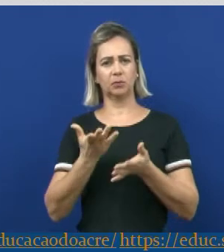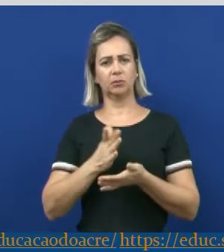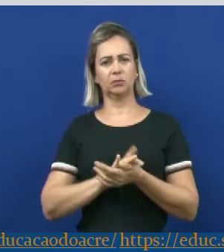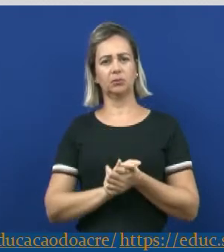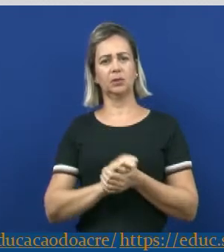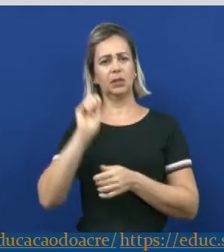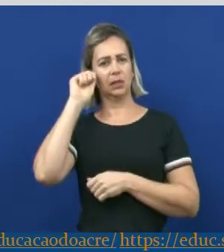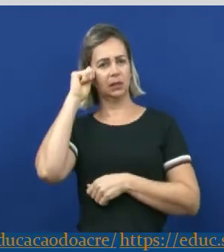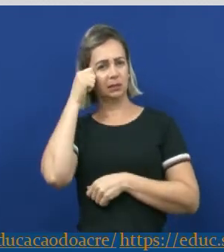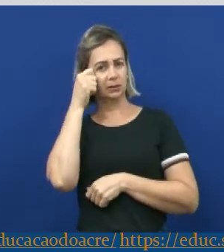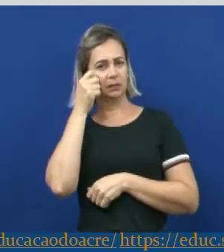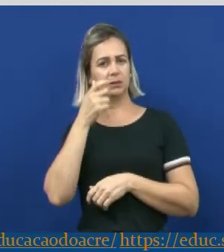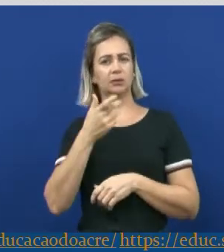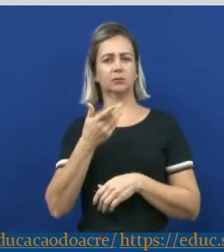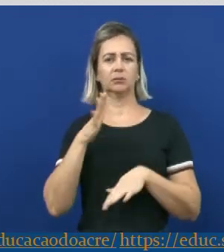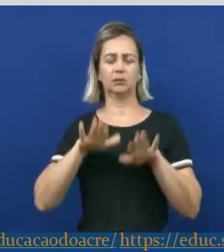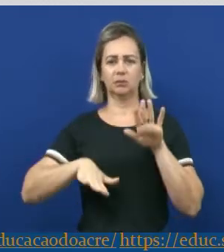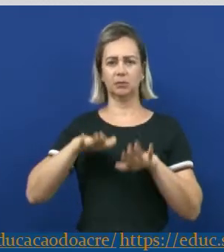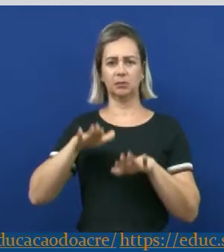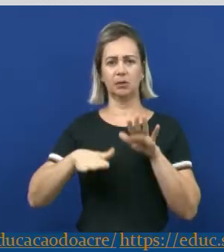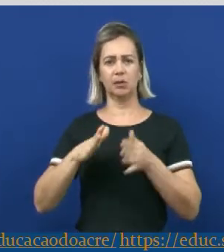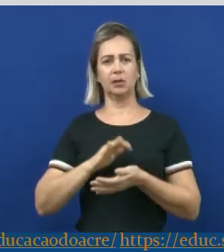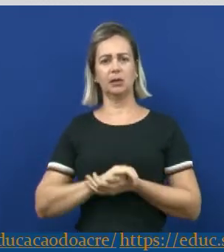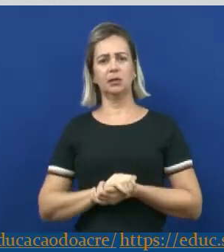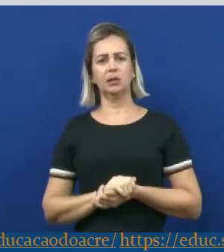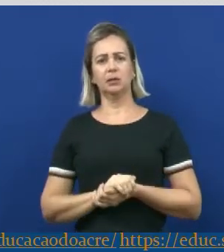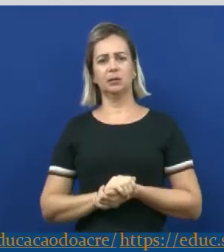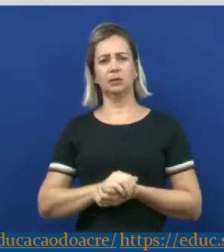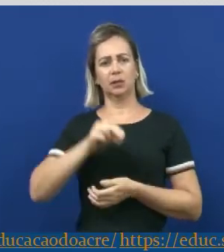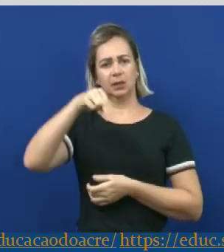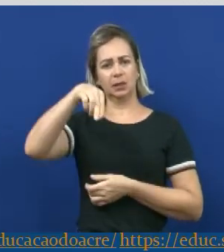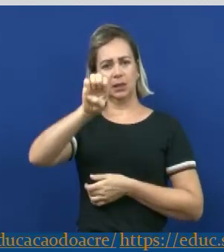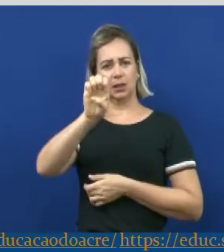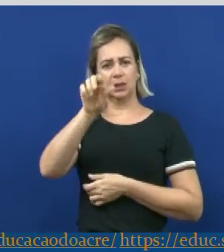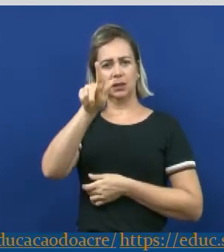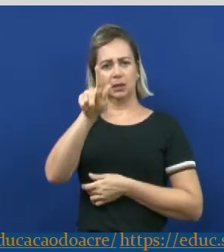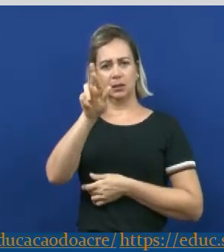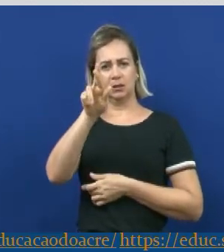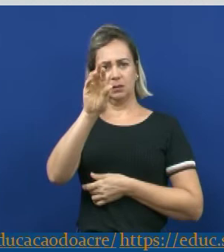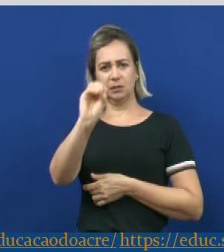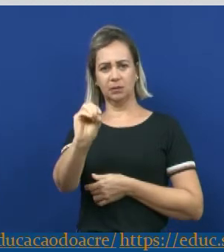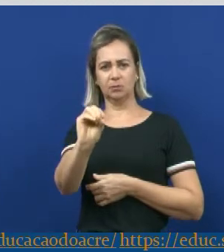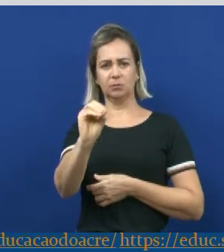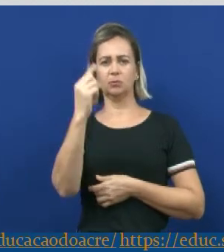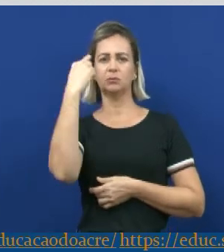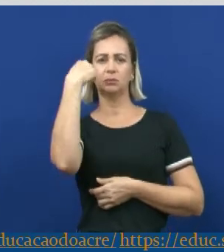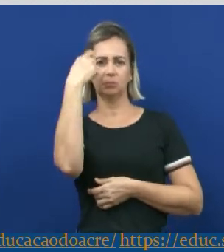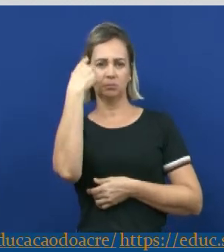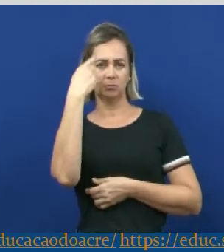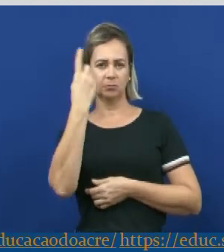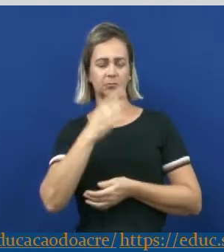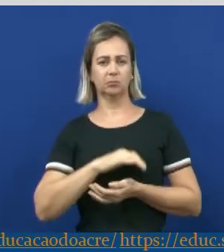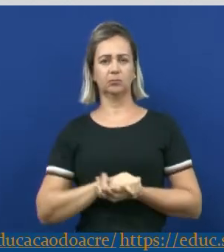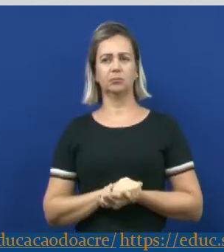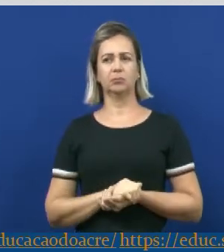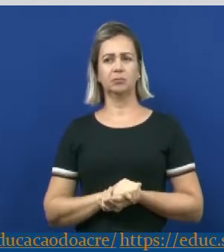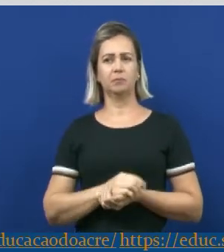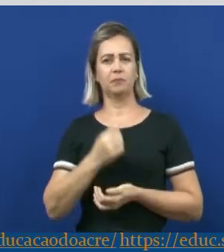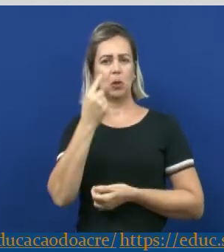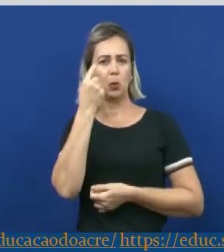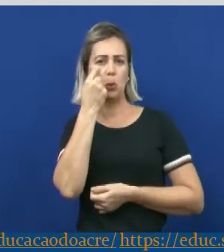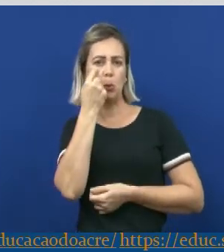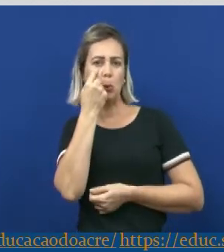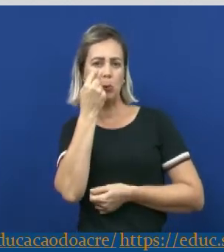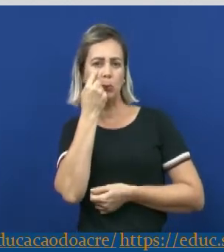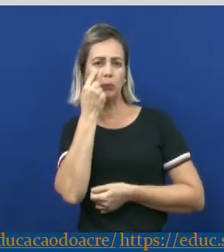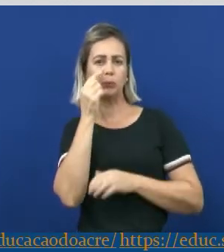negro, tá? A palavra preto no português eu utilizo negro, certo? Na língua espanhola. Los ojos, certo? Los ojos.